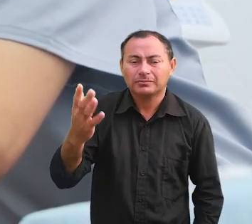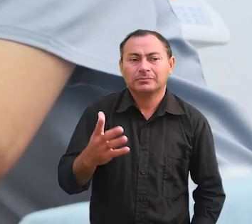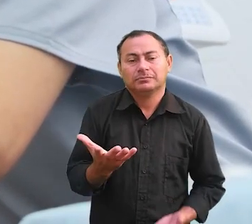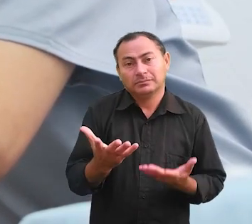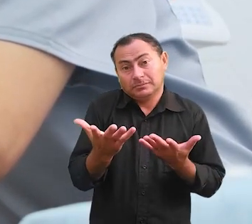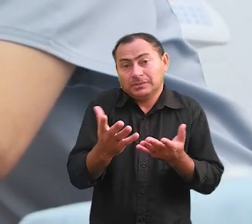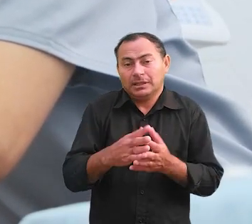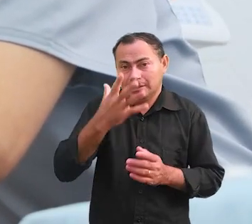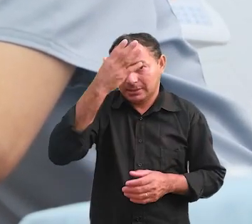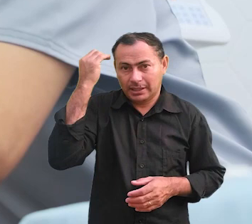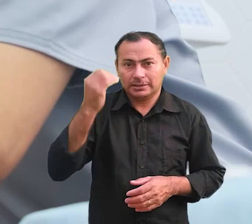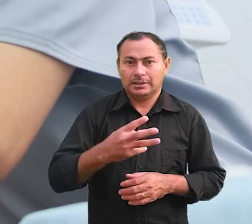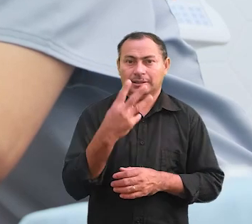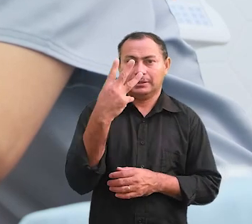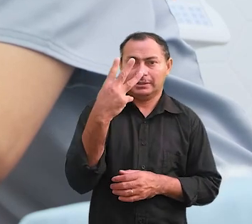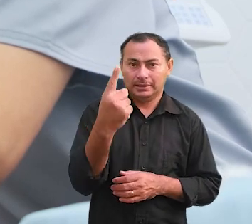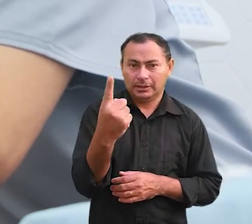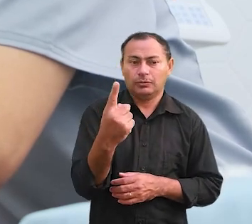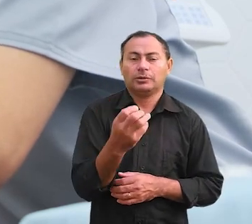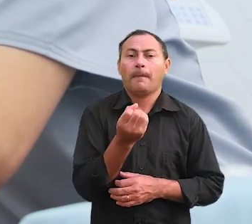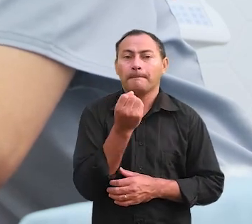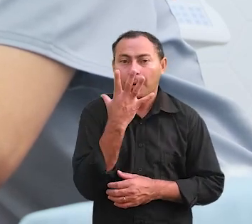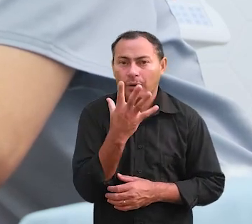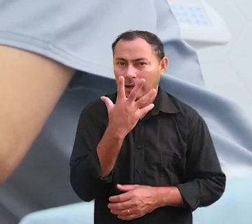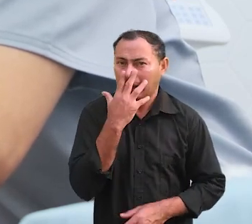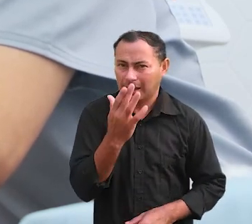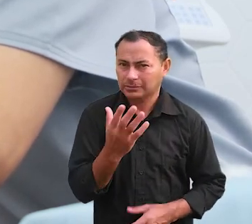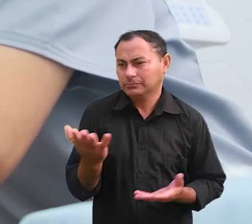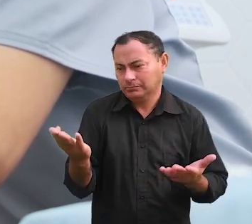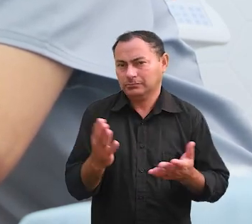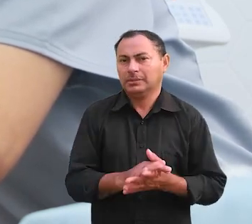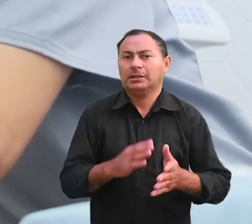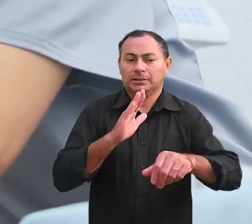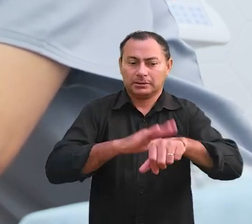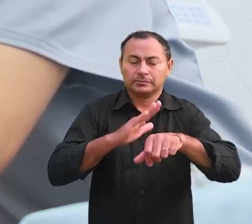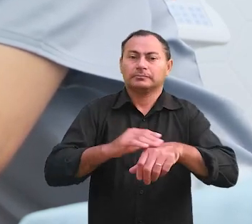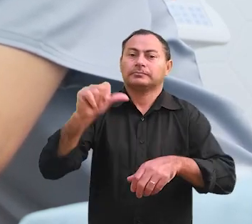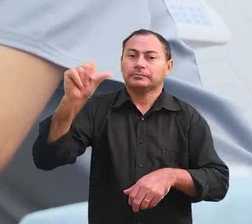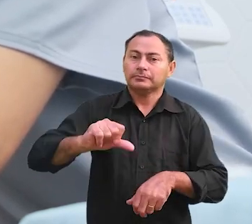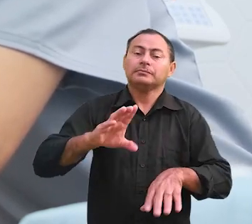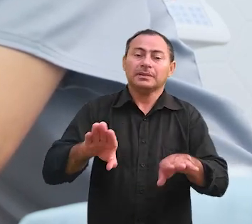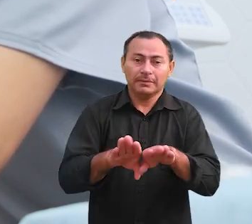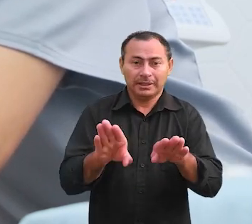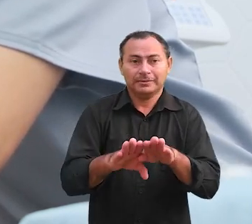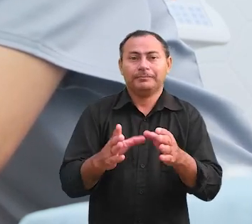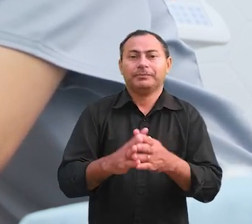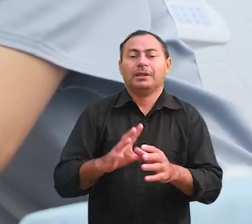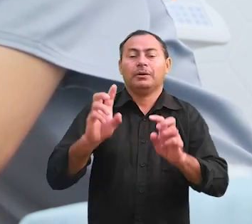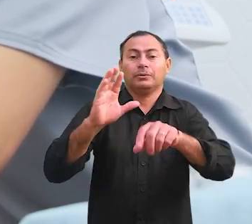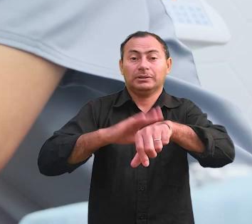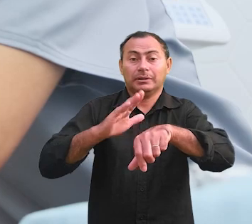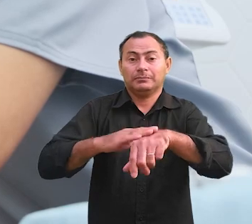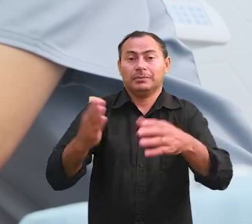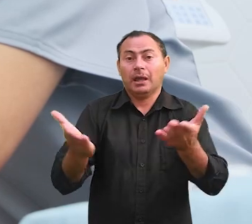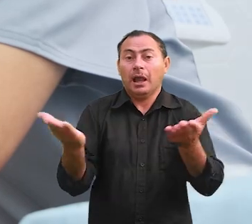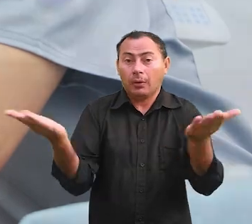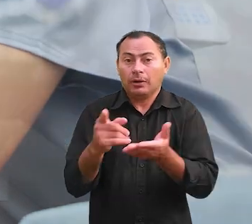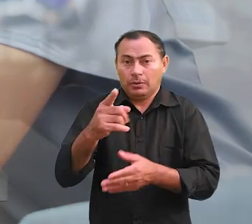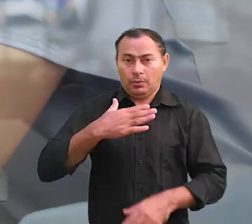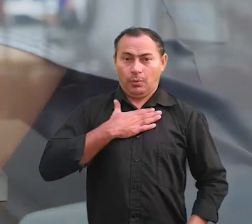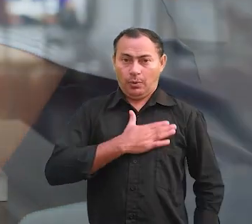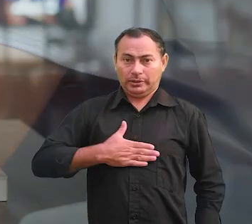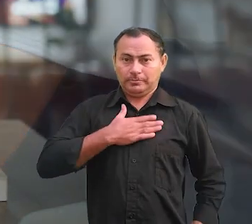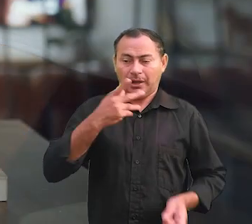está doendo e não se esquece dos 31 que são bons acha bom a tempo de ser negativo e esse é o tempo